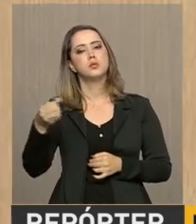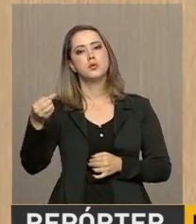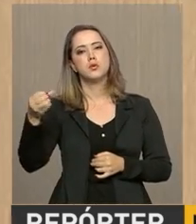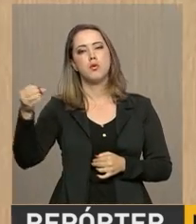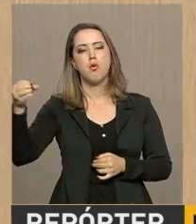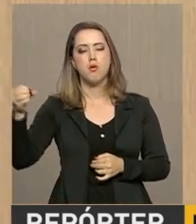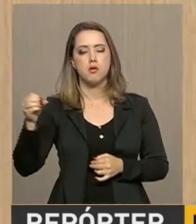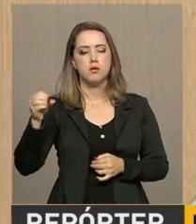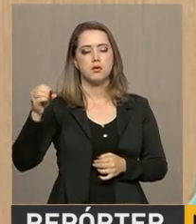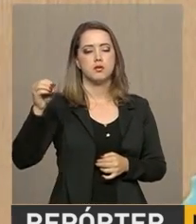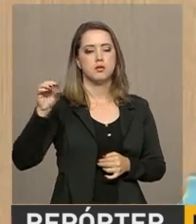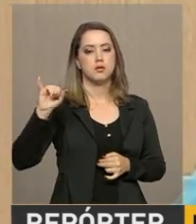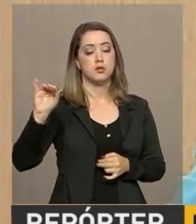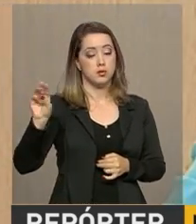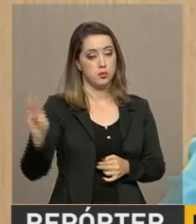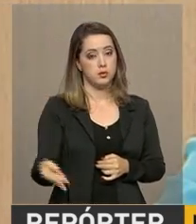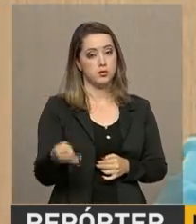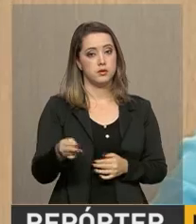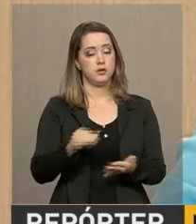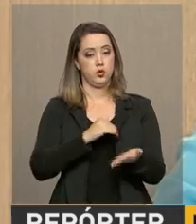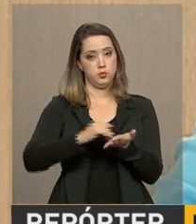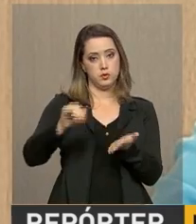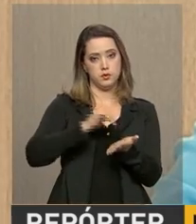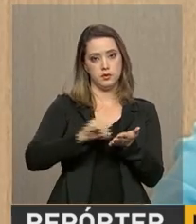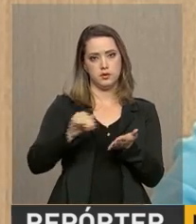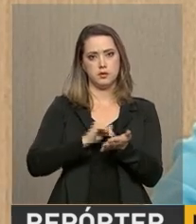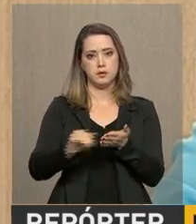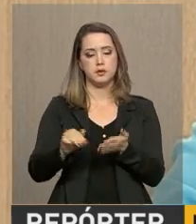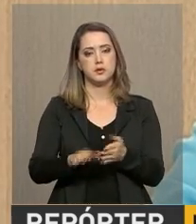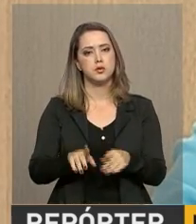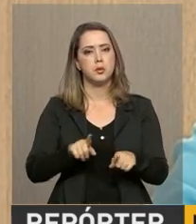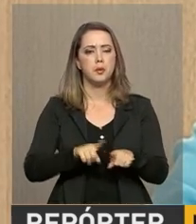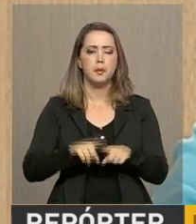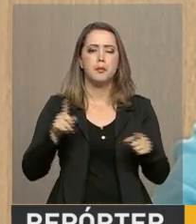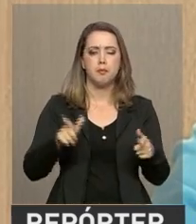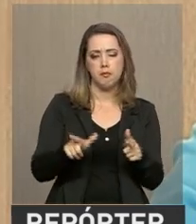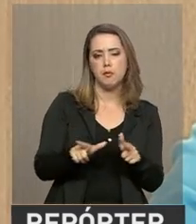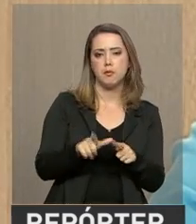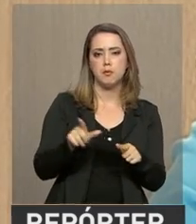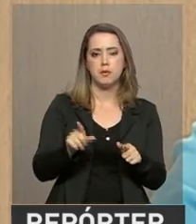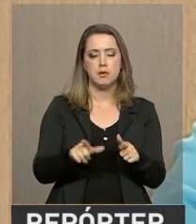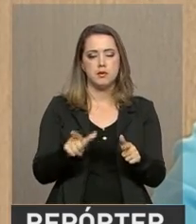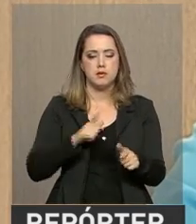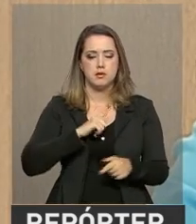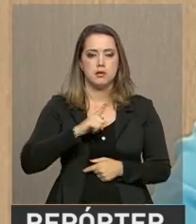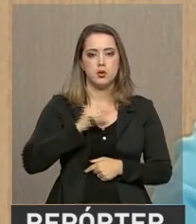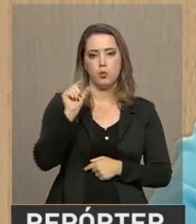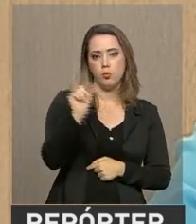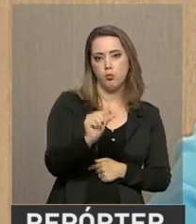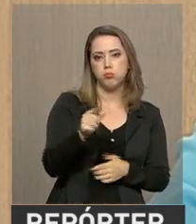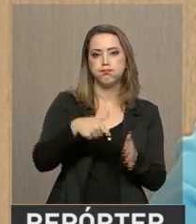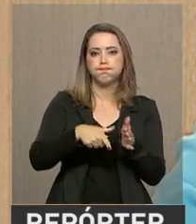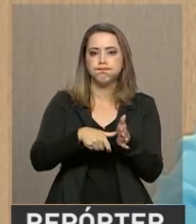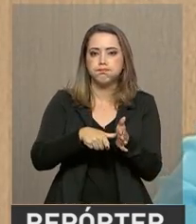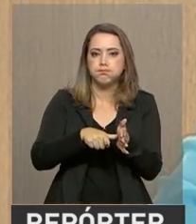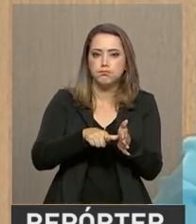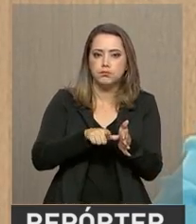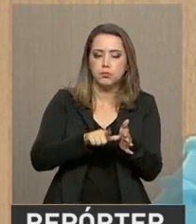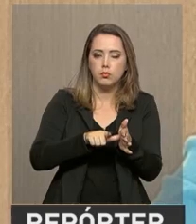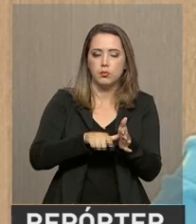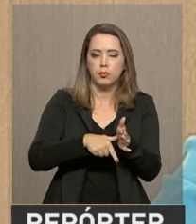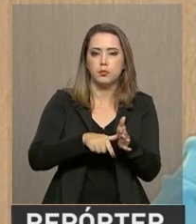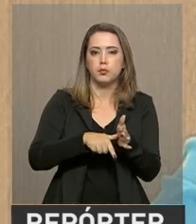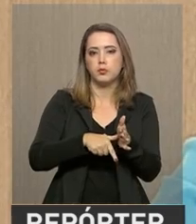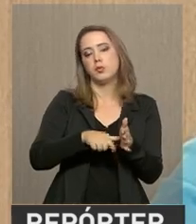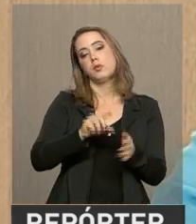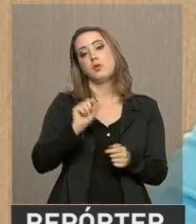8.647.000 inscrições. E muito provavelmente, com o atraso um pouquinho significativo do repasse do Banco